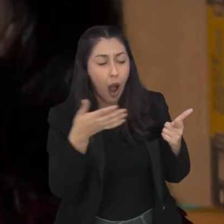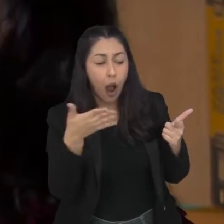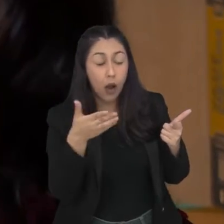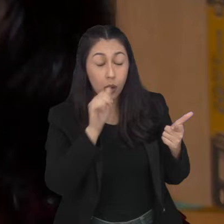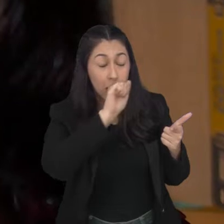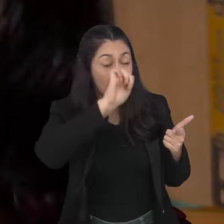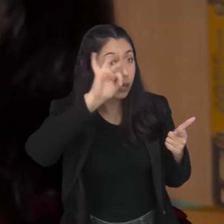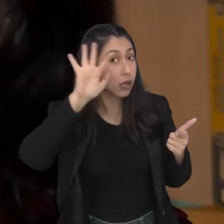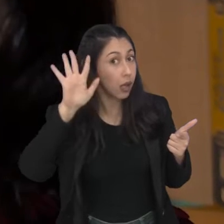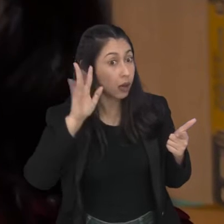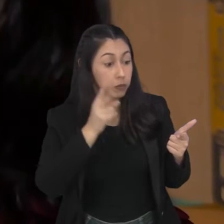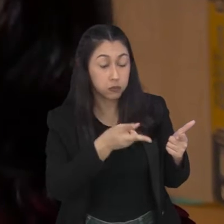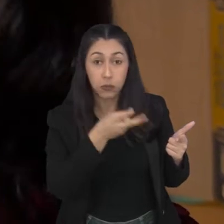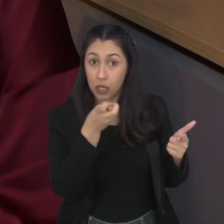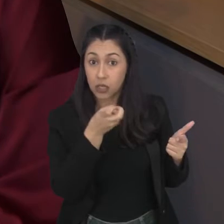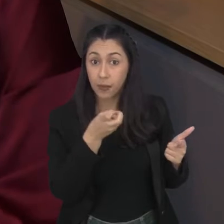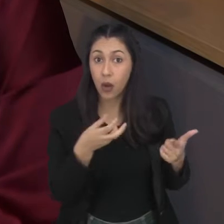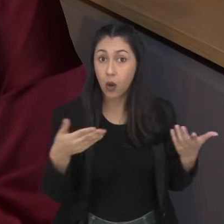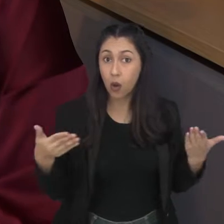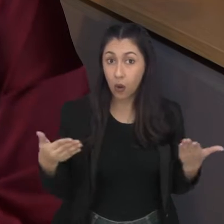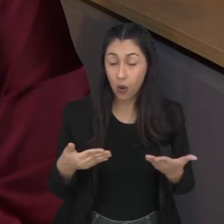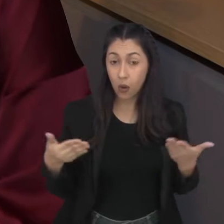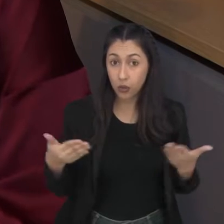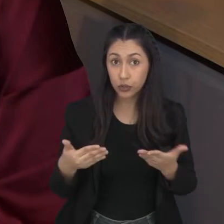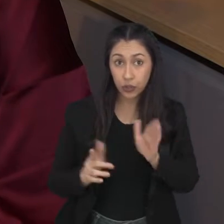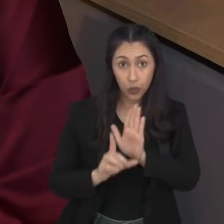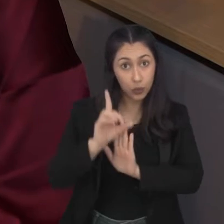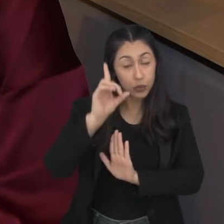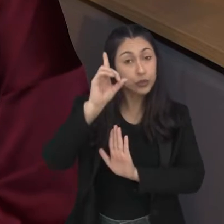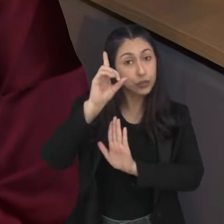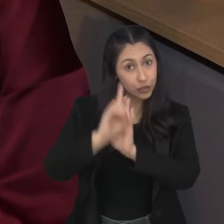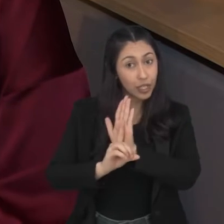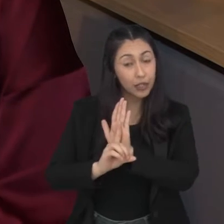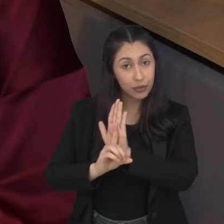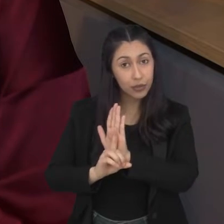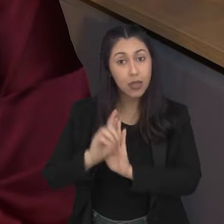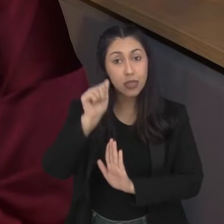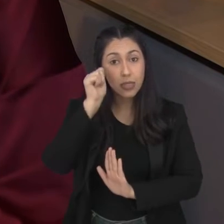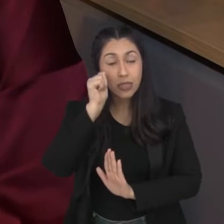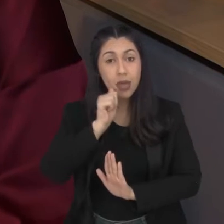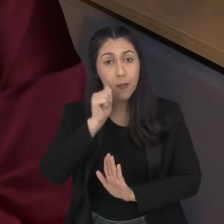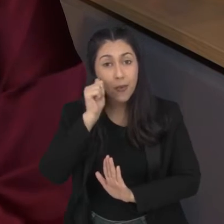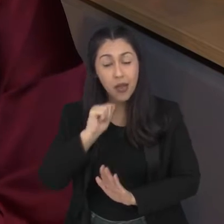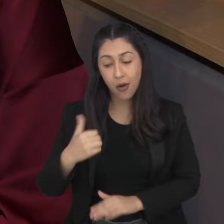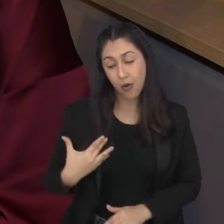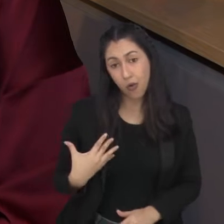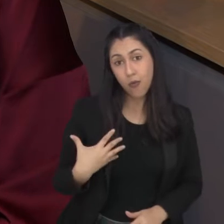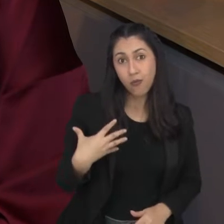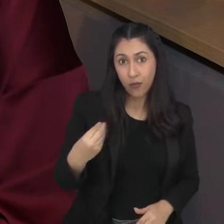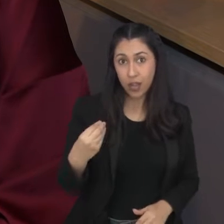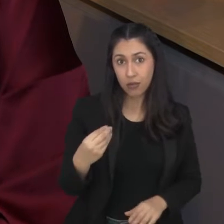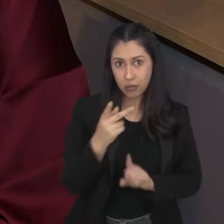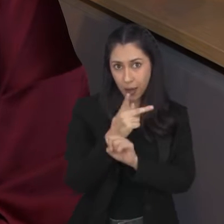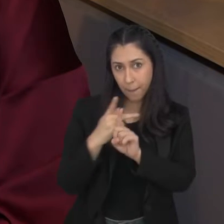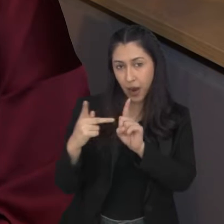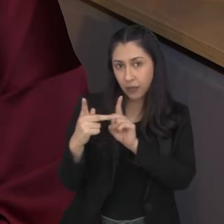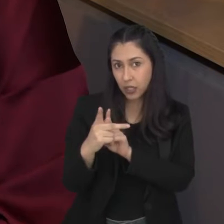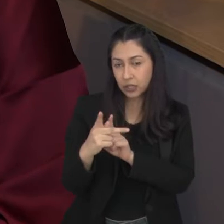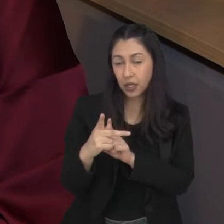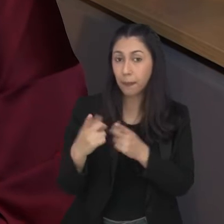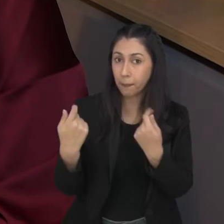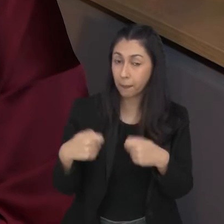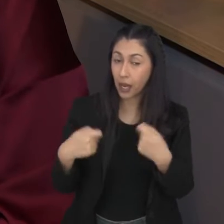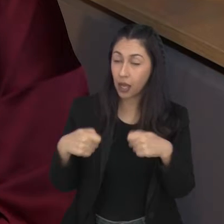se tornam mais evidentes. Hoje, por exemplo, o direito previdenciário das mulheres que têm filhos é